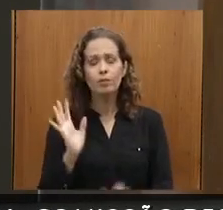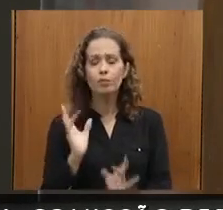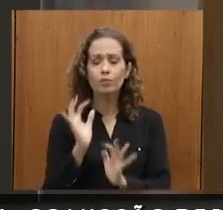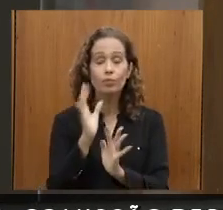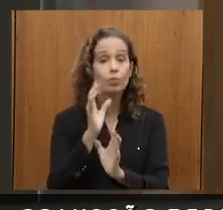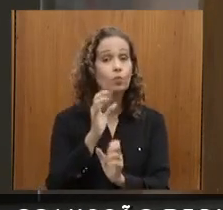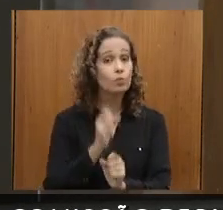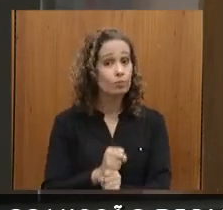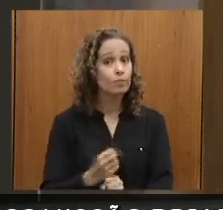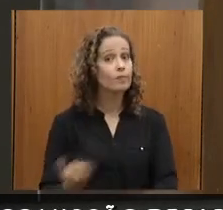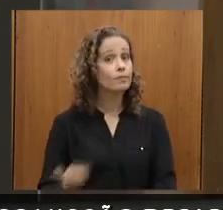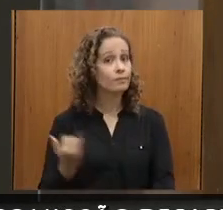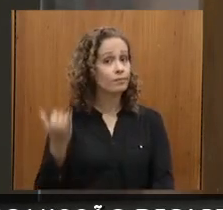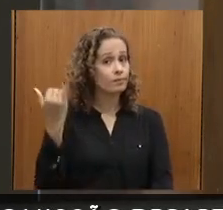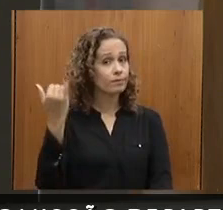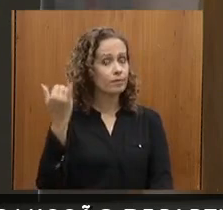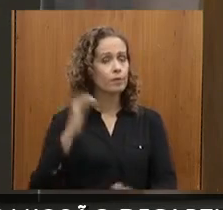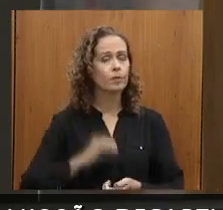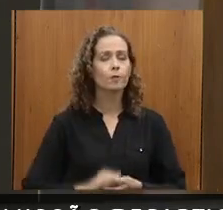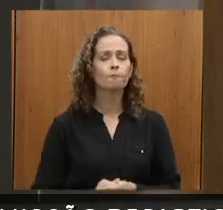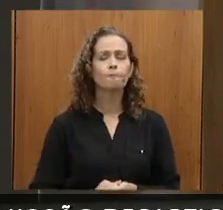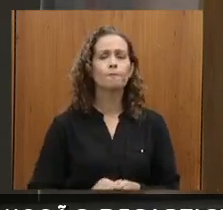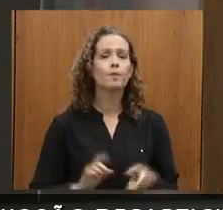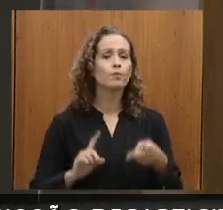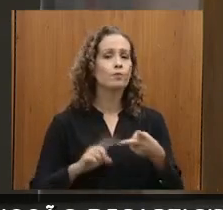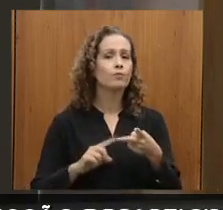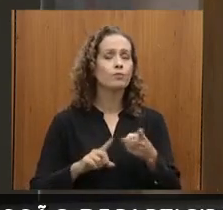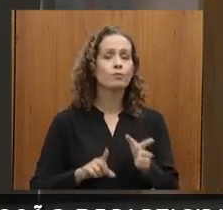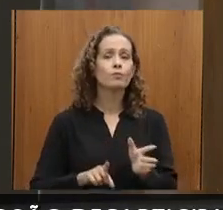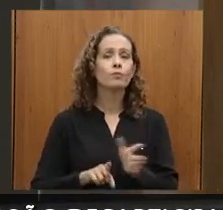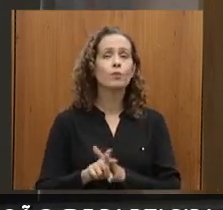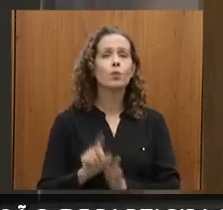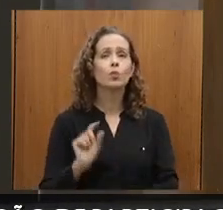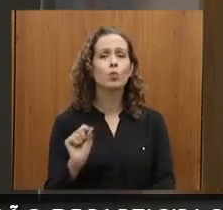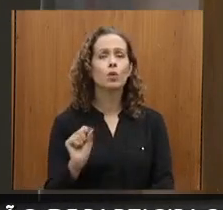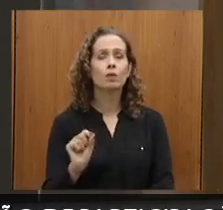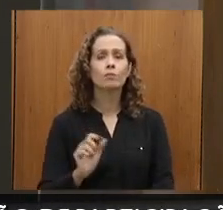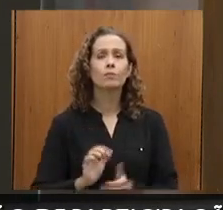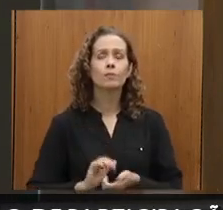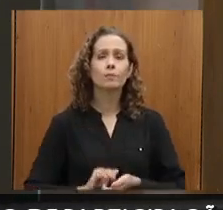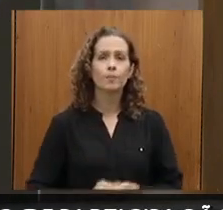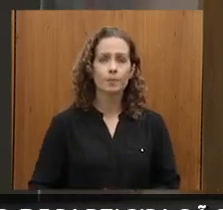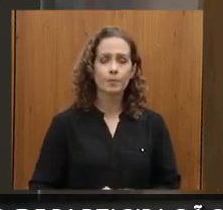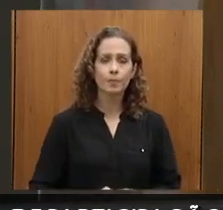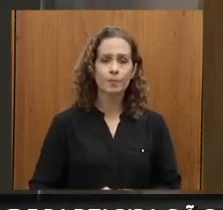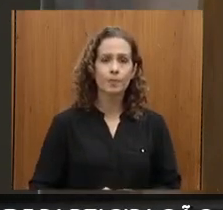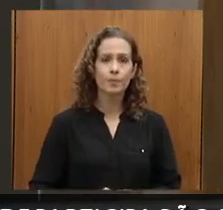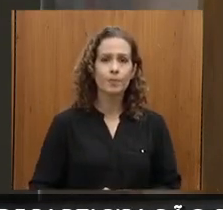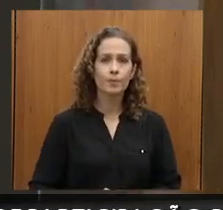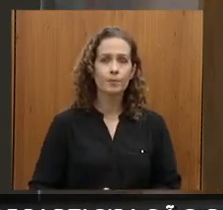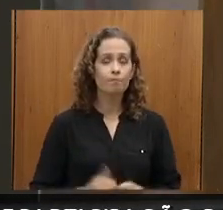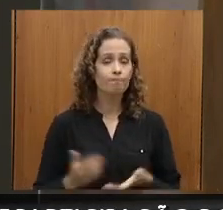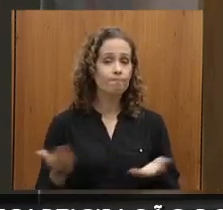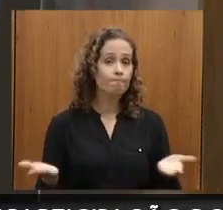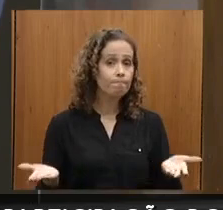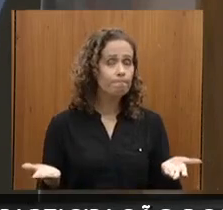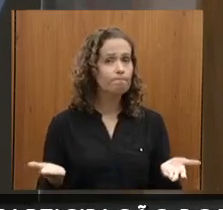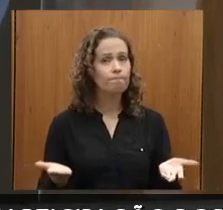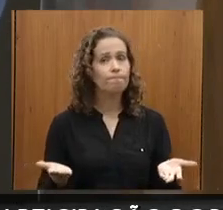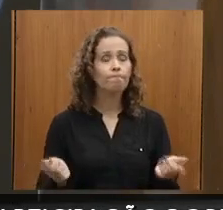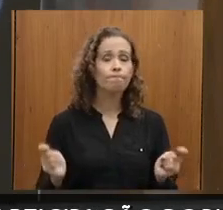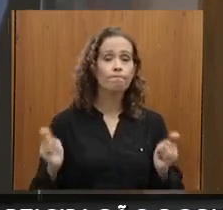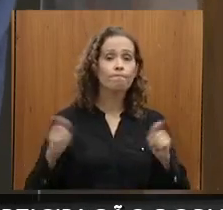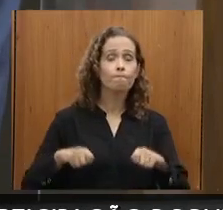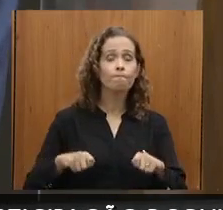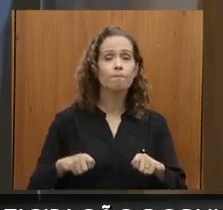consistentes. A outra questão diz respeito ao hipotético, provável, possível